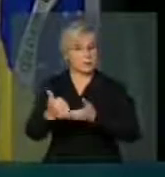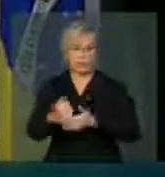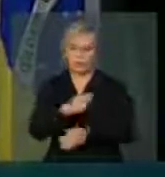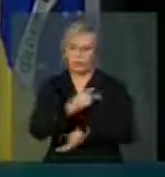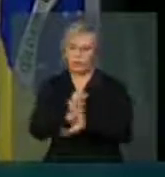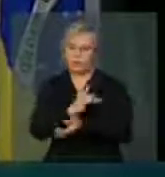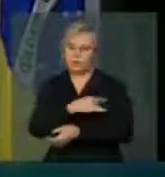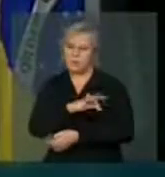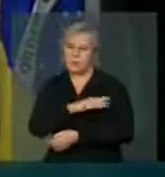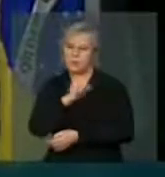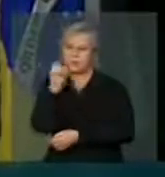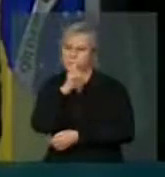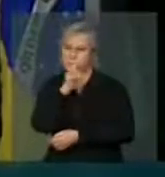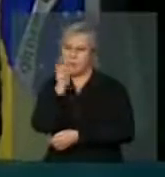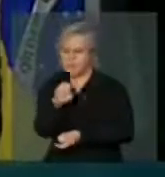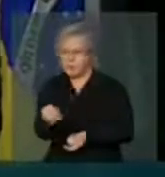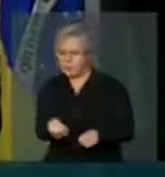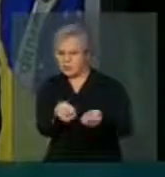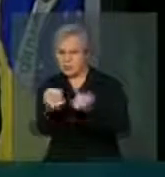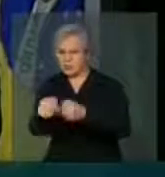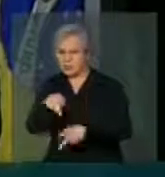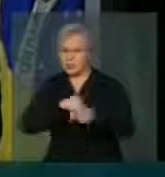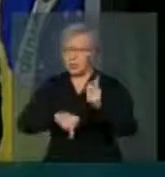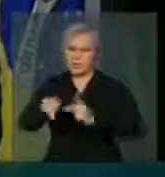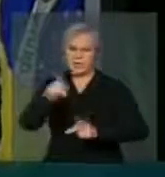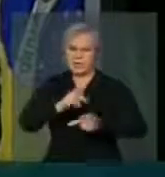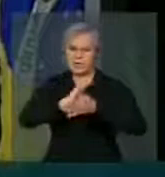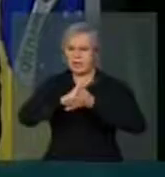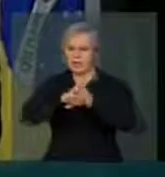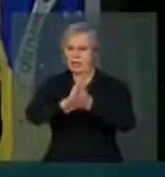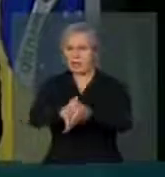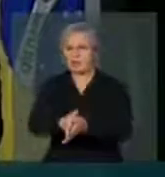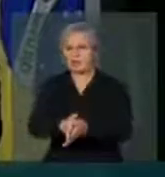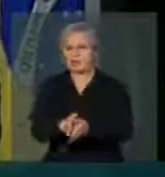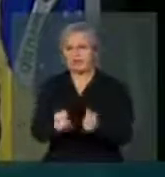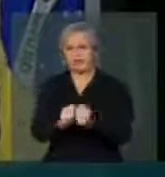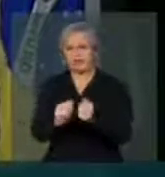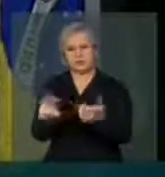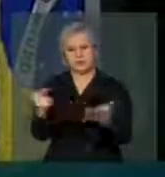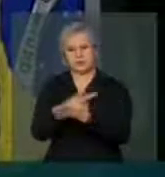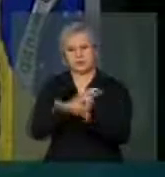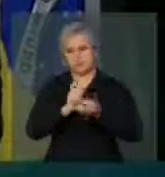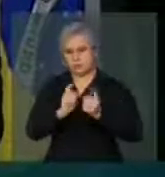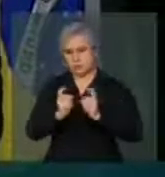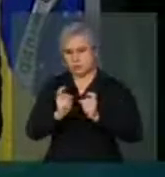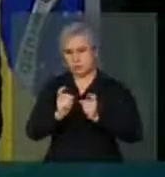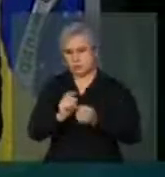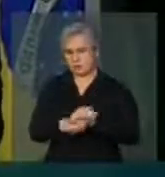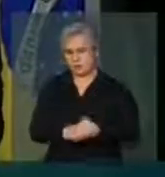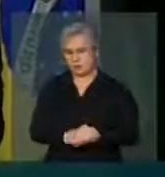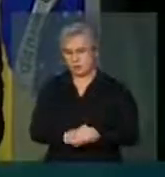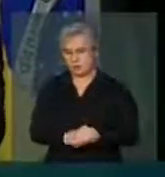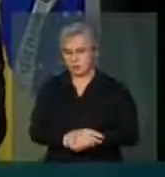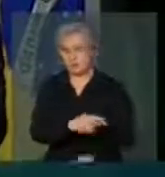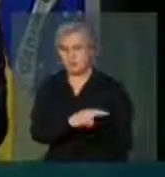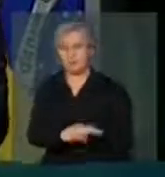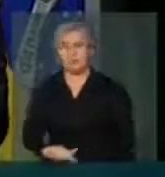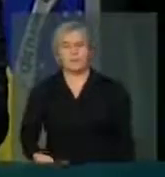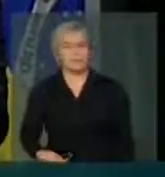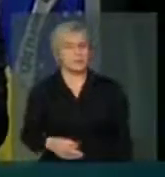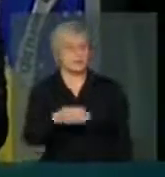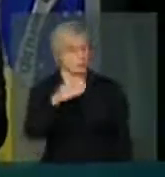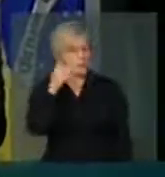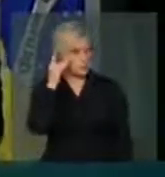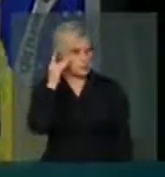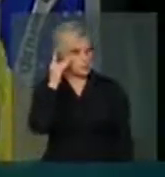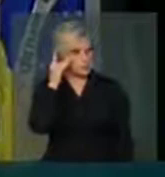que engana e que omite da população os descalabros cometidos na administração pública. A presidente Dilma